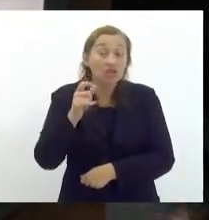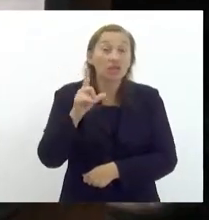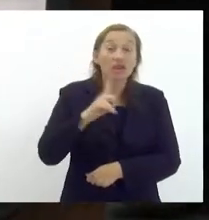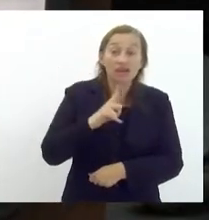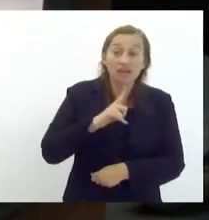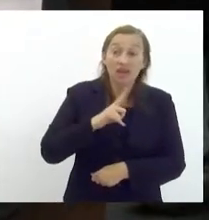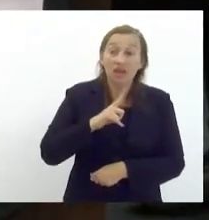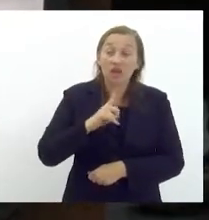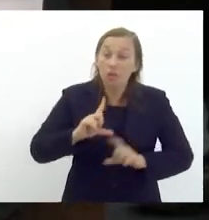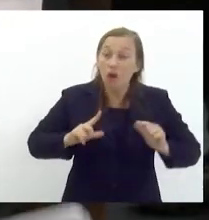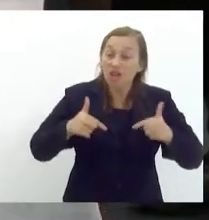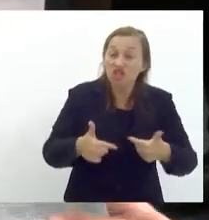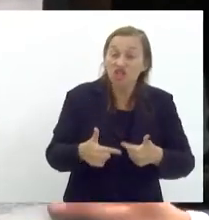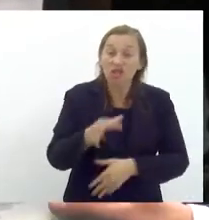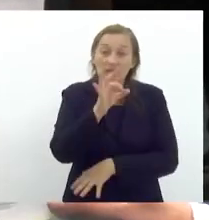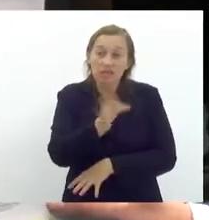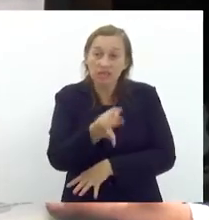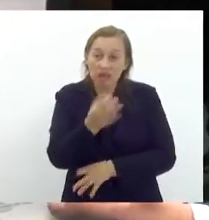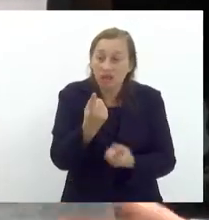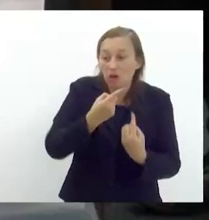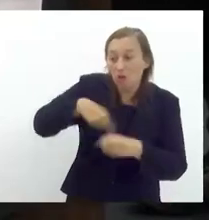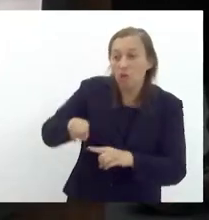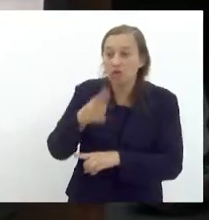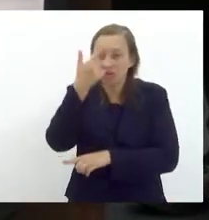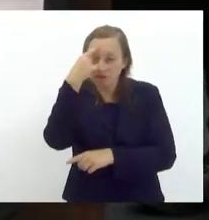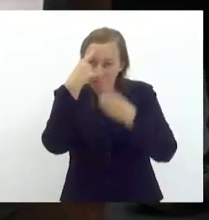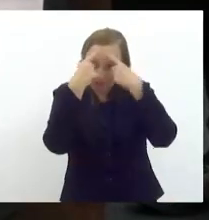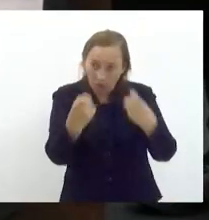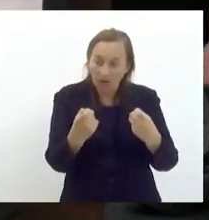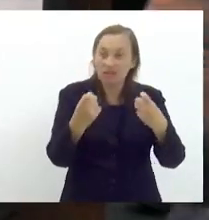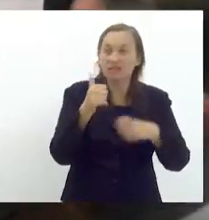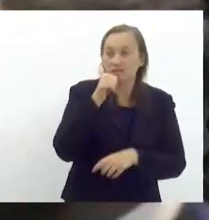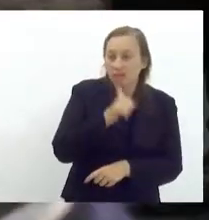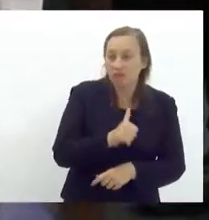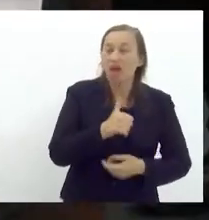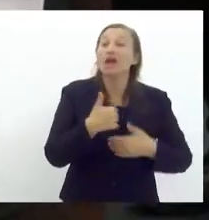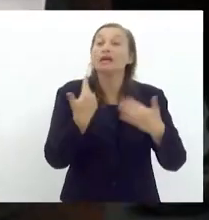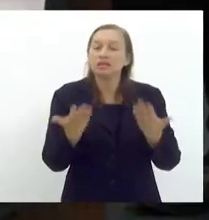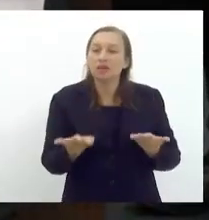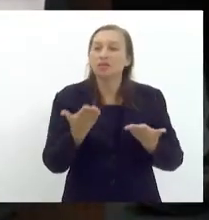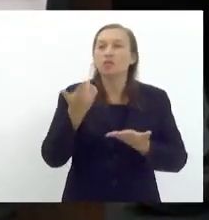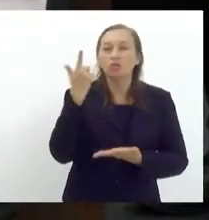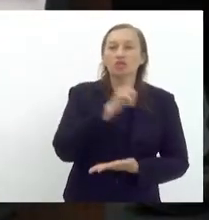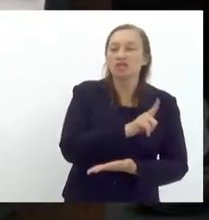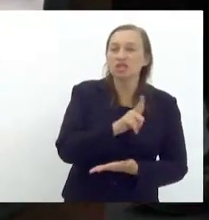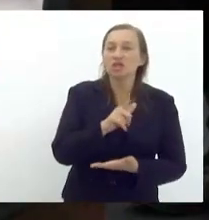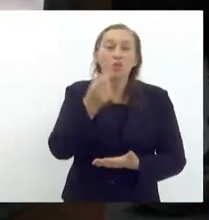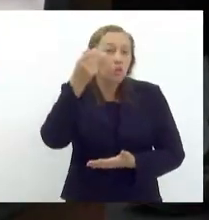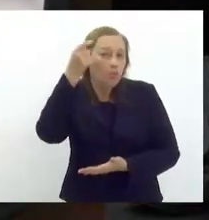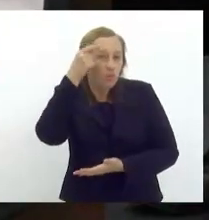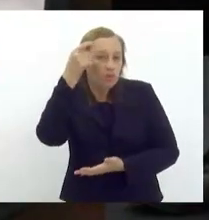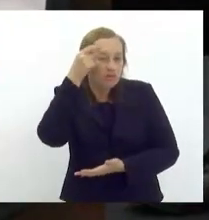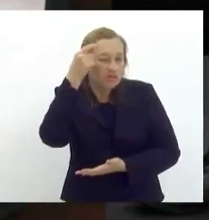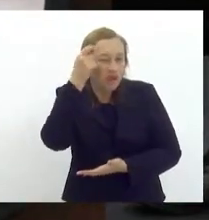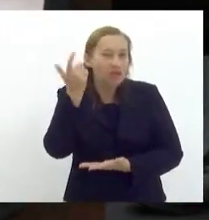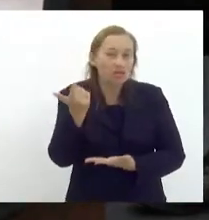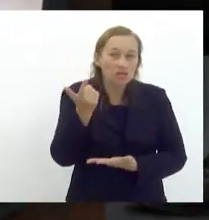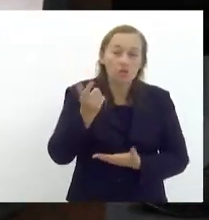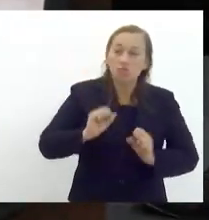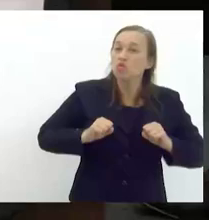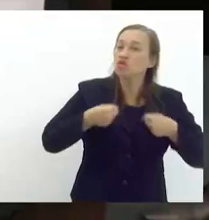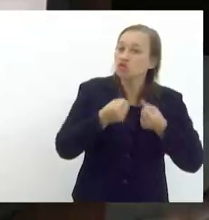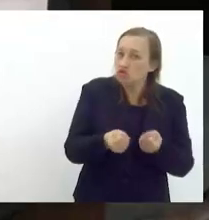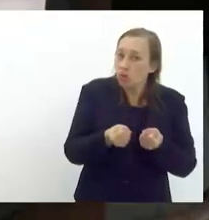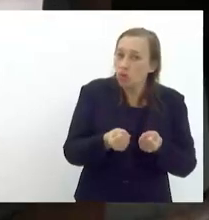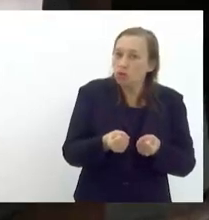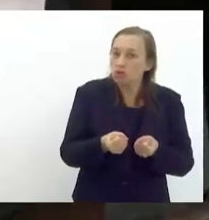ter ações concretas para o Combate à violência contra mulher Então eu acho que a gente Chegaram um bom termo tem esforço